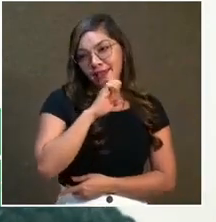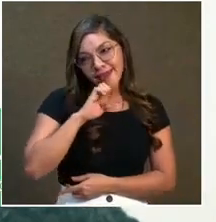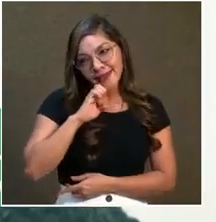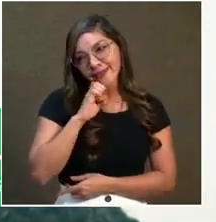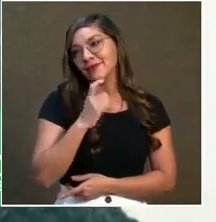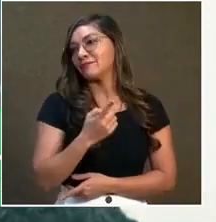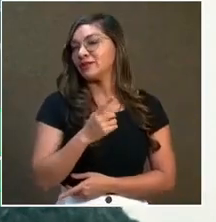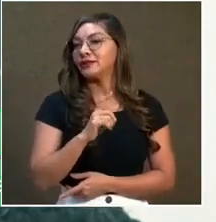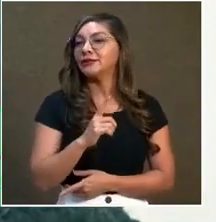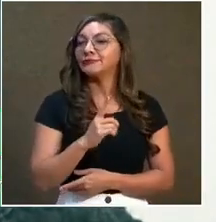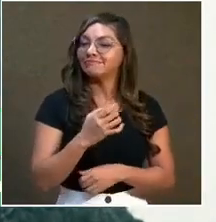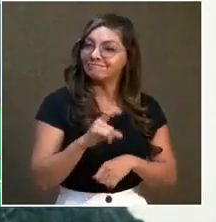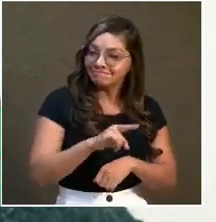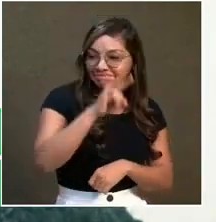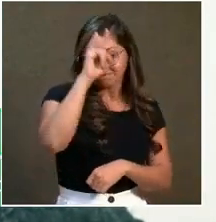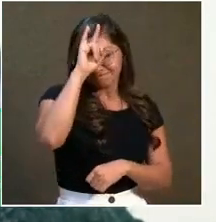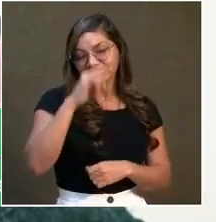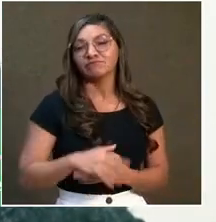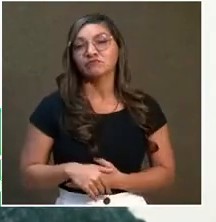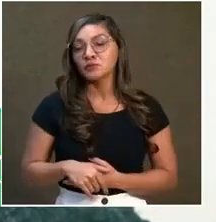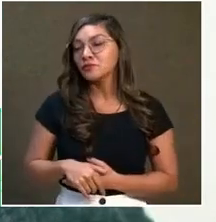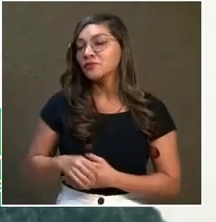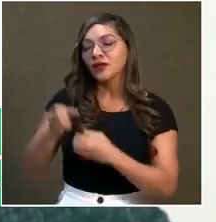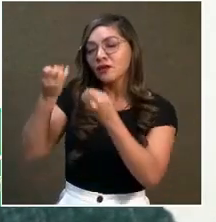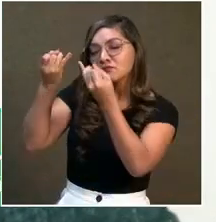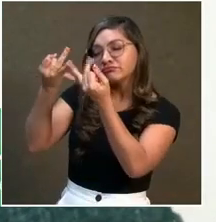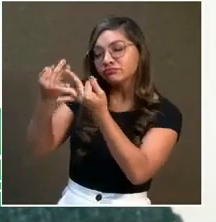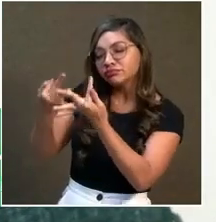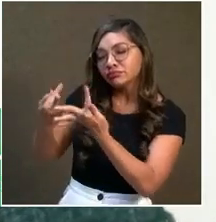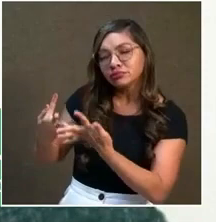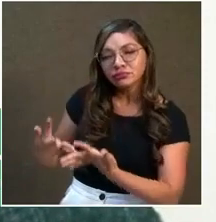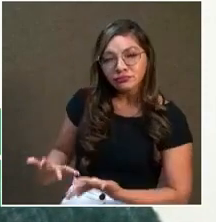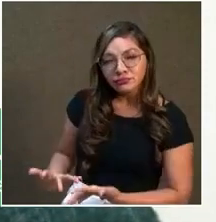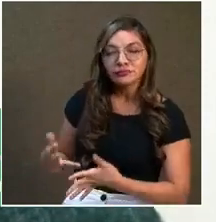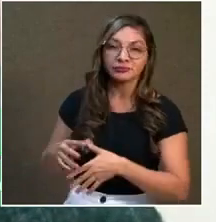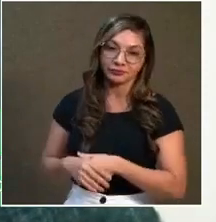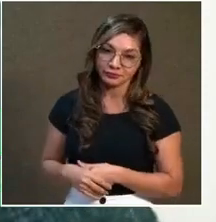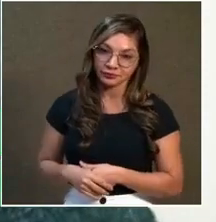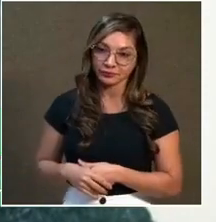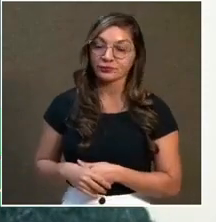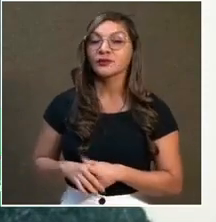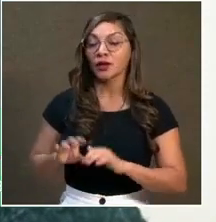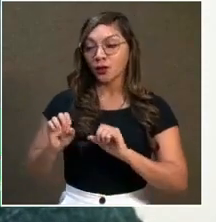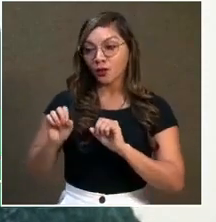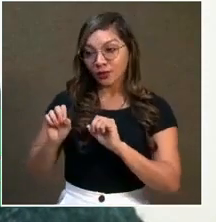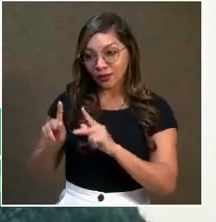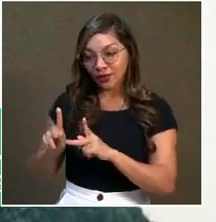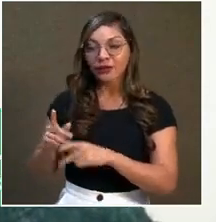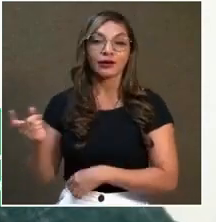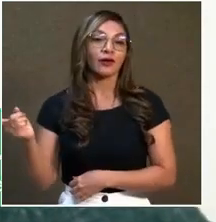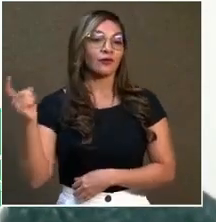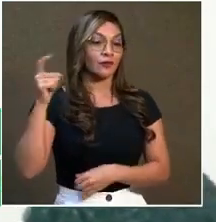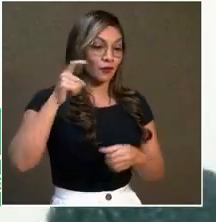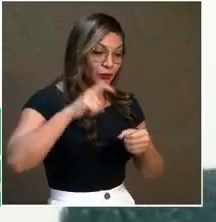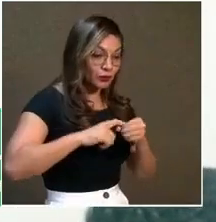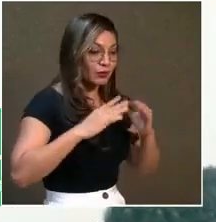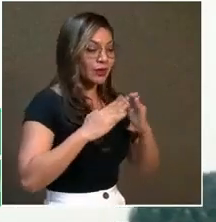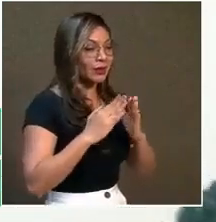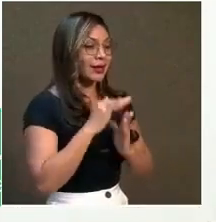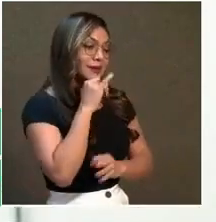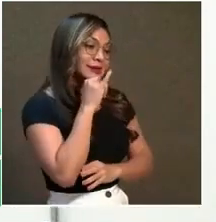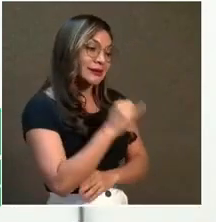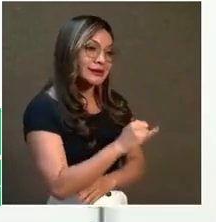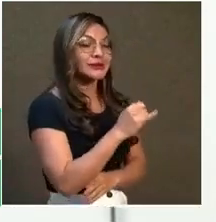o Rafael, chegou a mencionar tudo que ali aconteceu, e quando retornou, falou para a Emily o que tinha